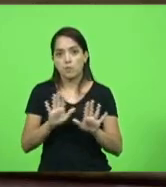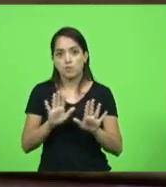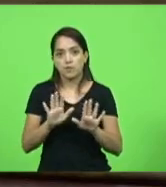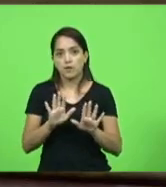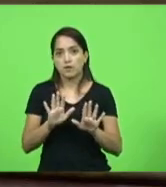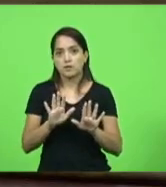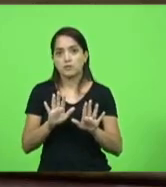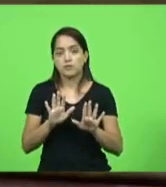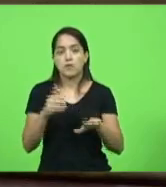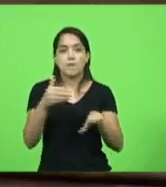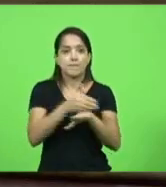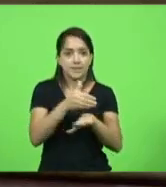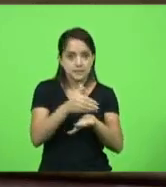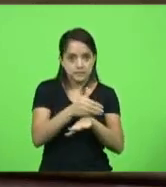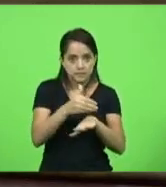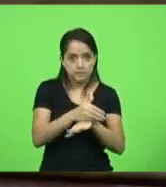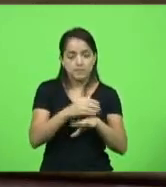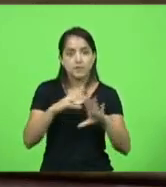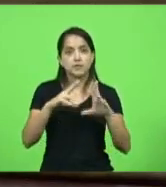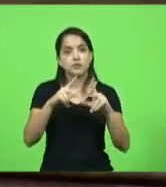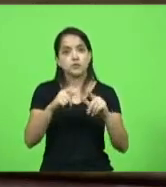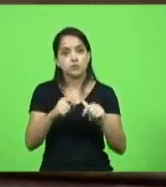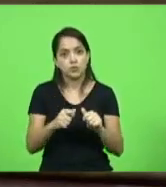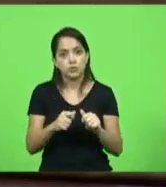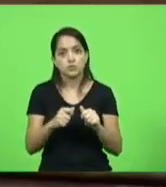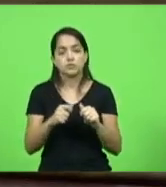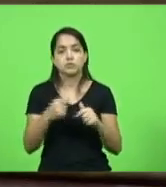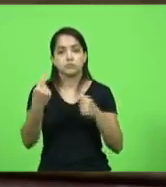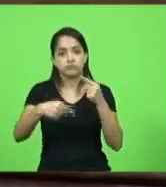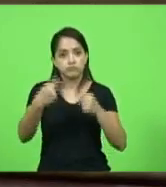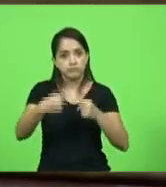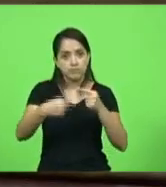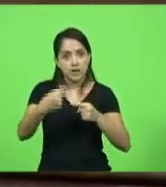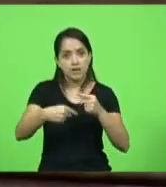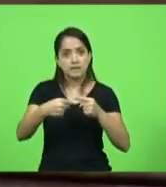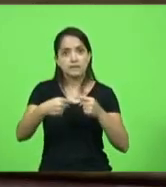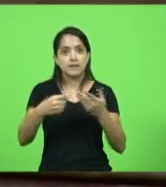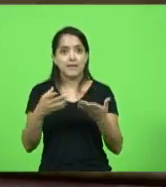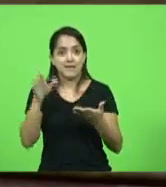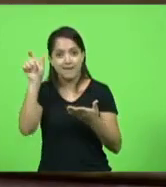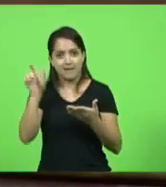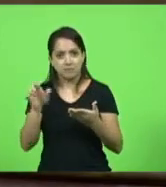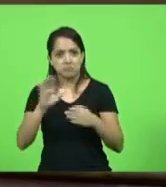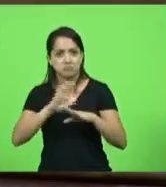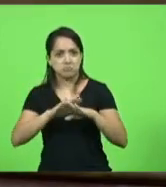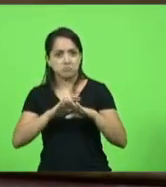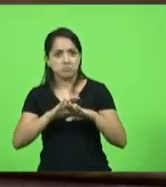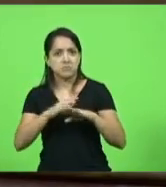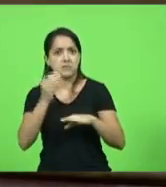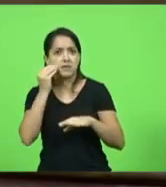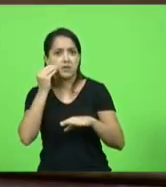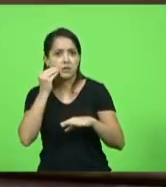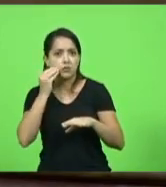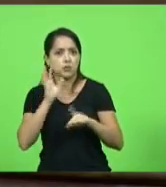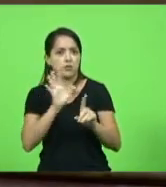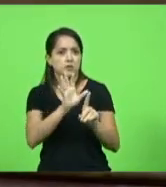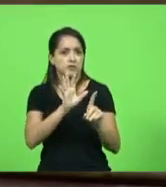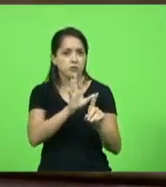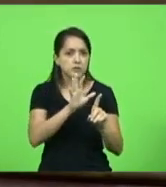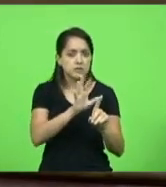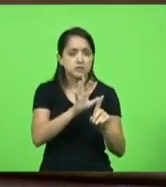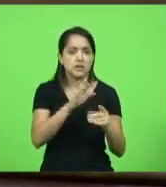e eu participei de todos os debates, a deputada Carminati tentou influenciar qualquer deputado da Comissão